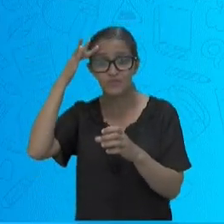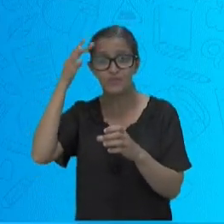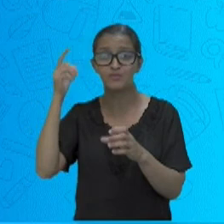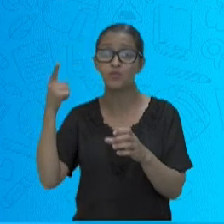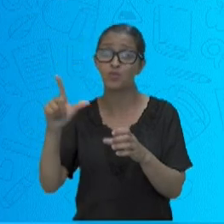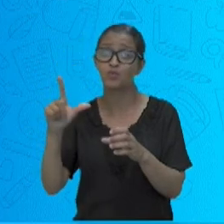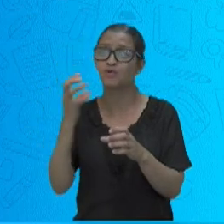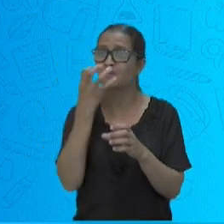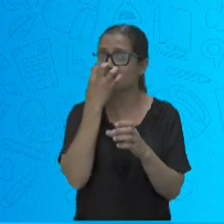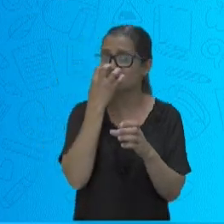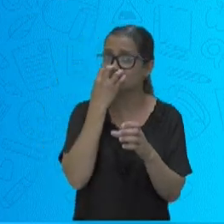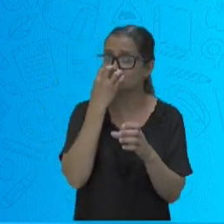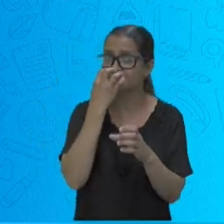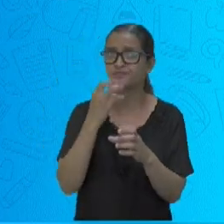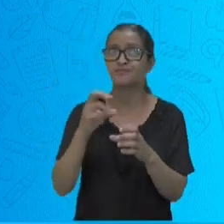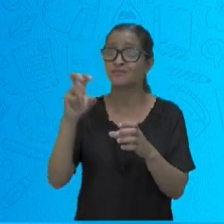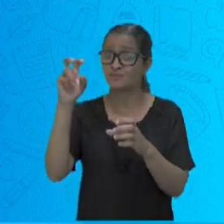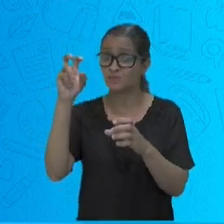o peixinho.